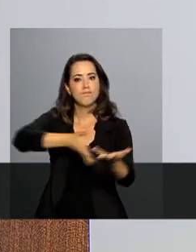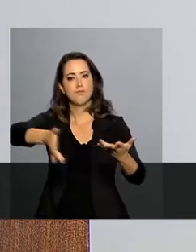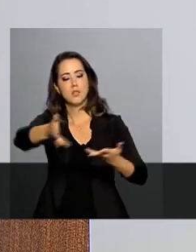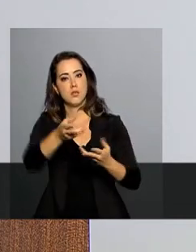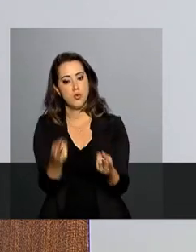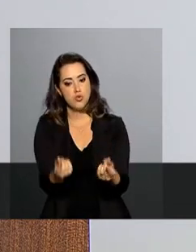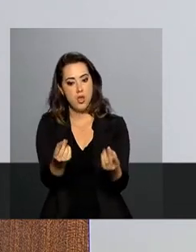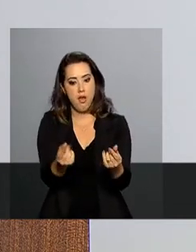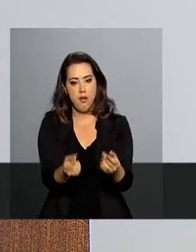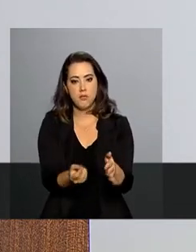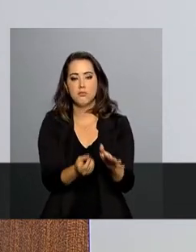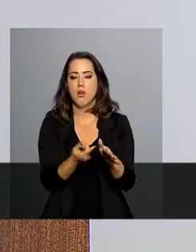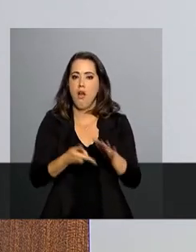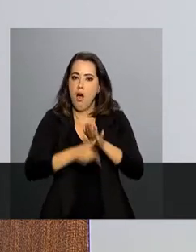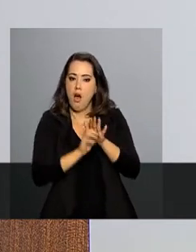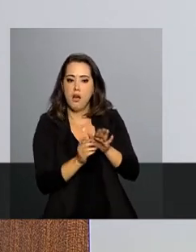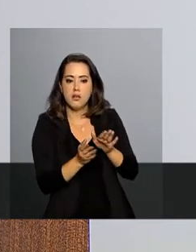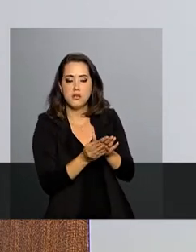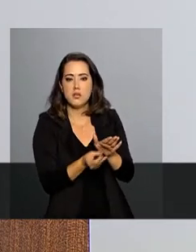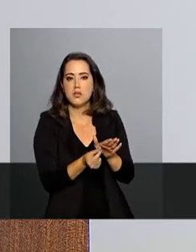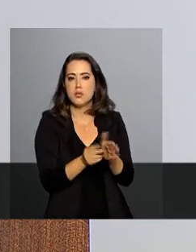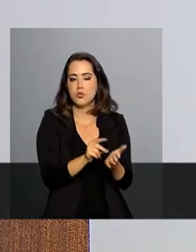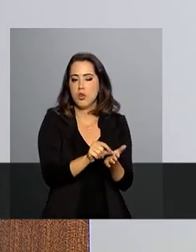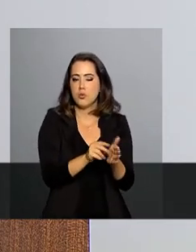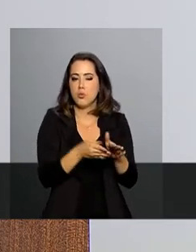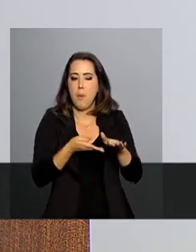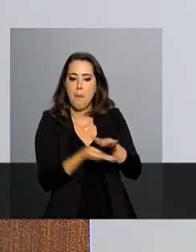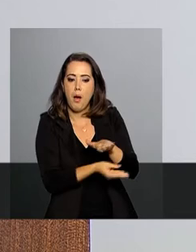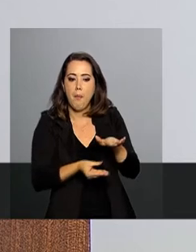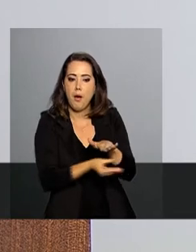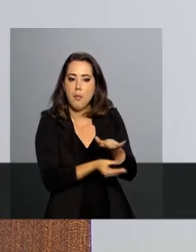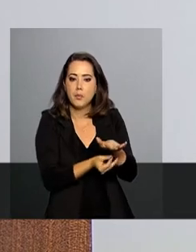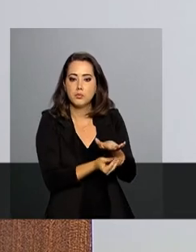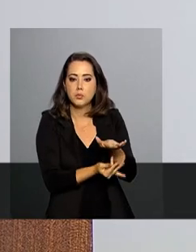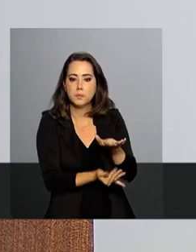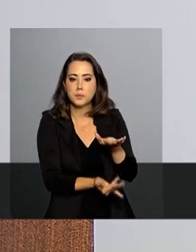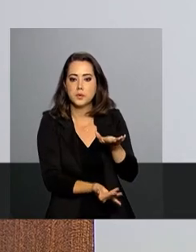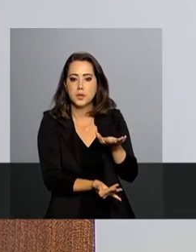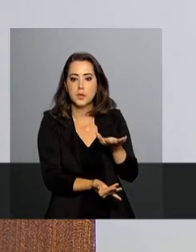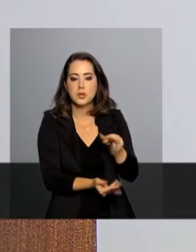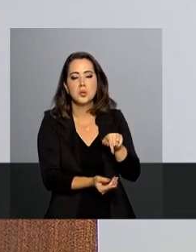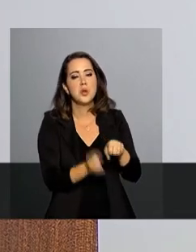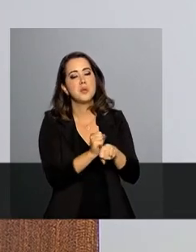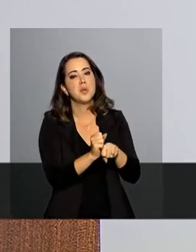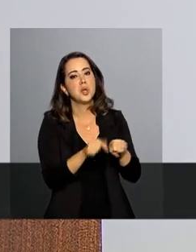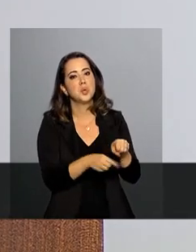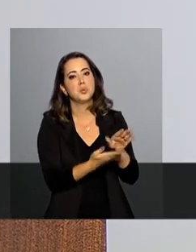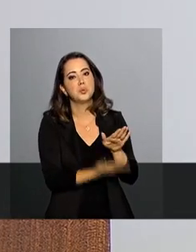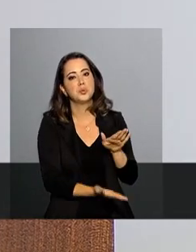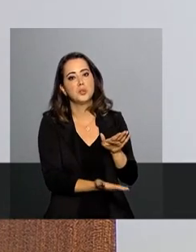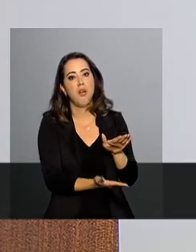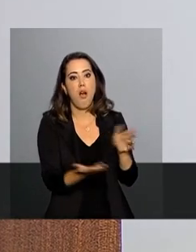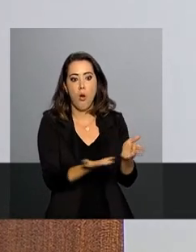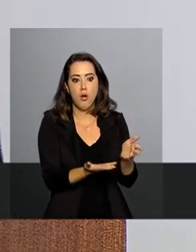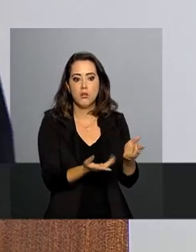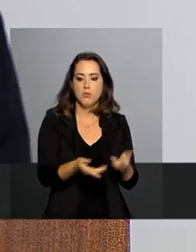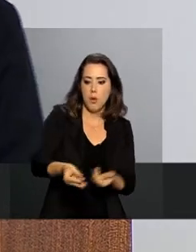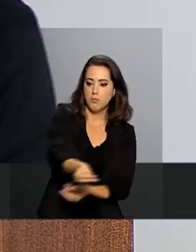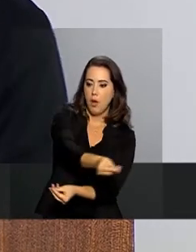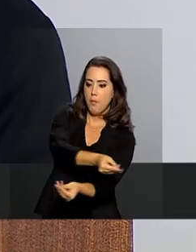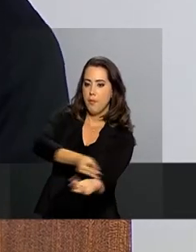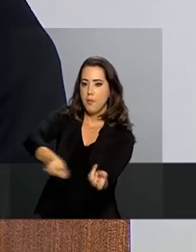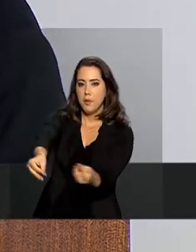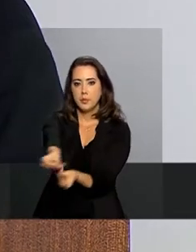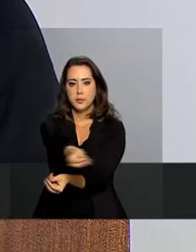e é isso que ajuda a economia nacional que nos ajudou a sair de um pib que em maio de